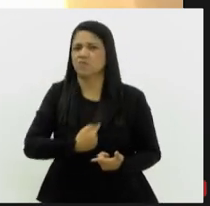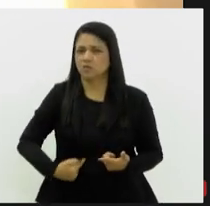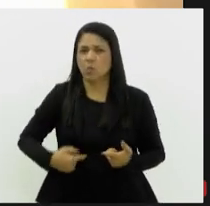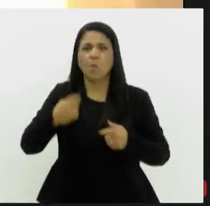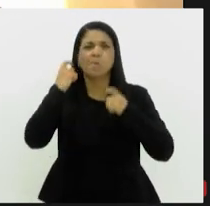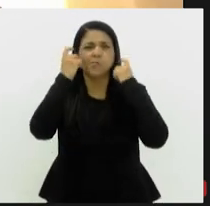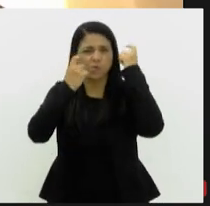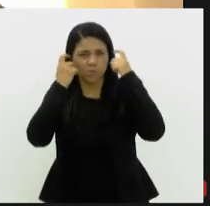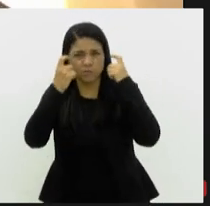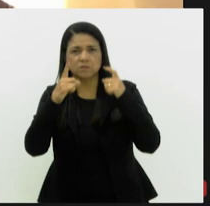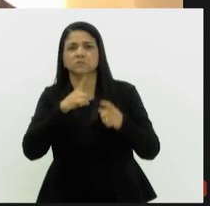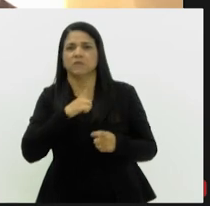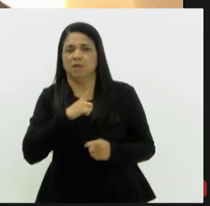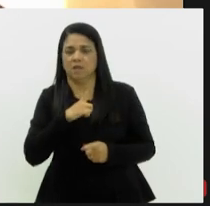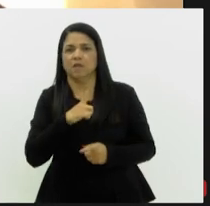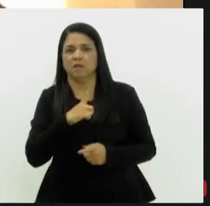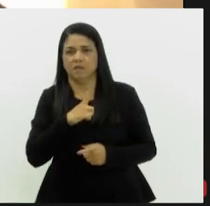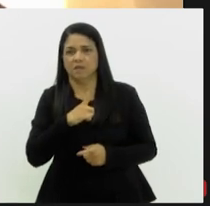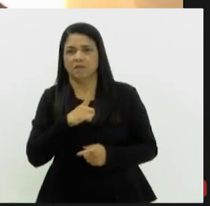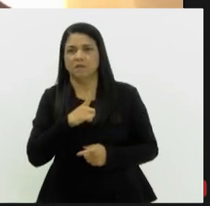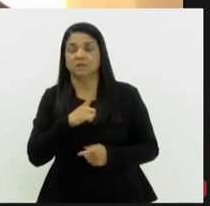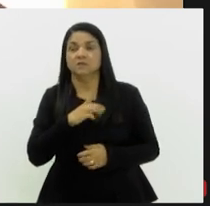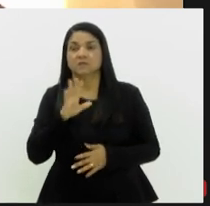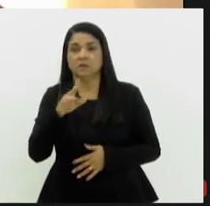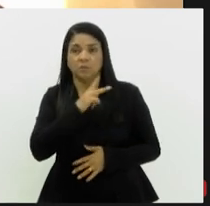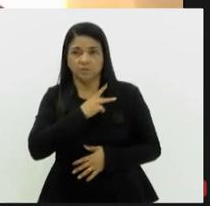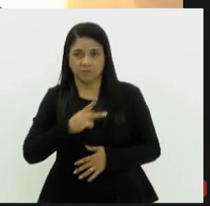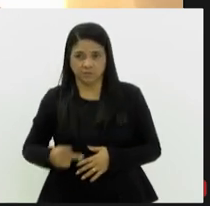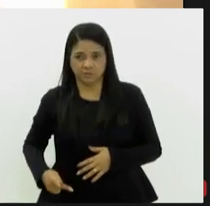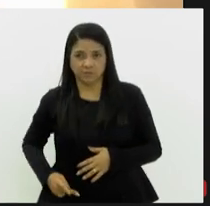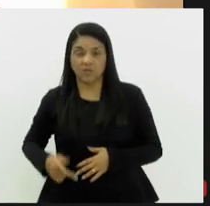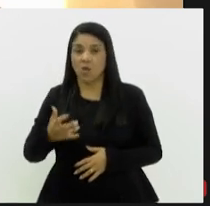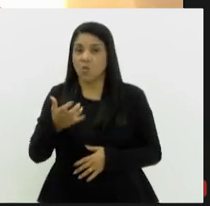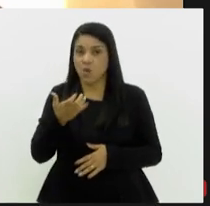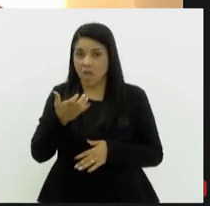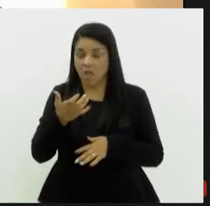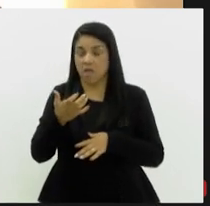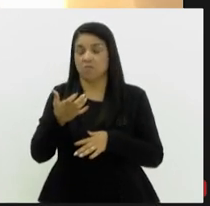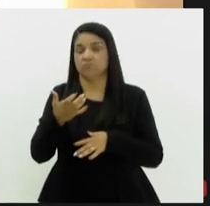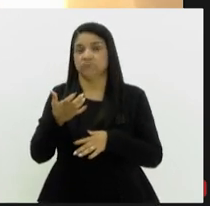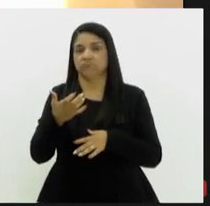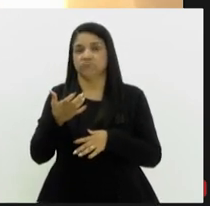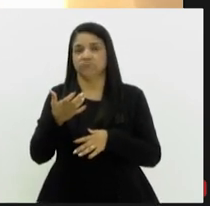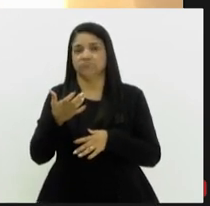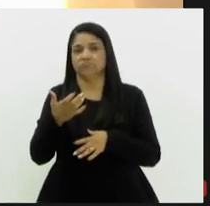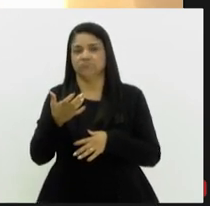esse respeito. Presidente, eu quero, neste momento,